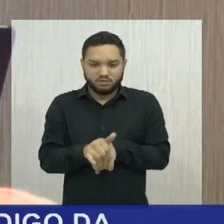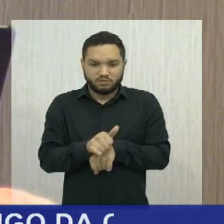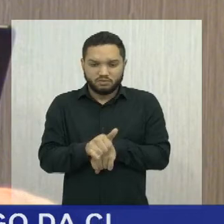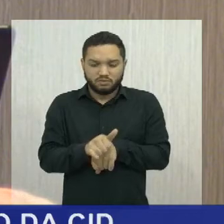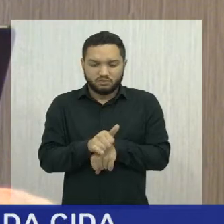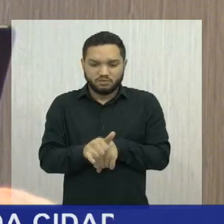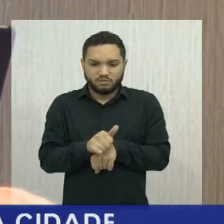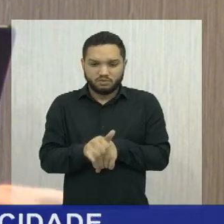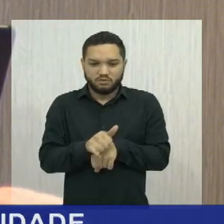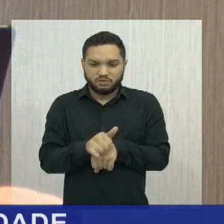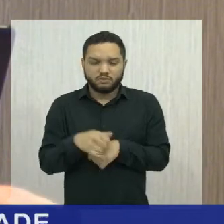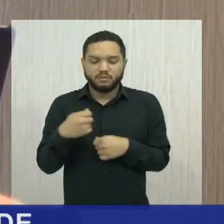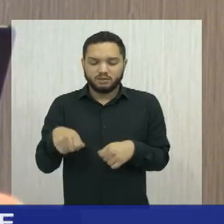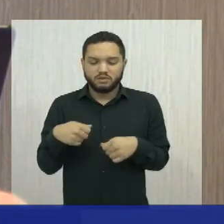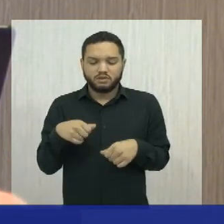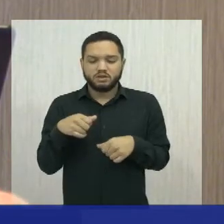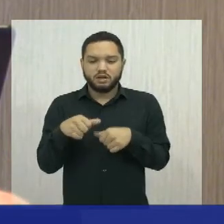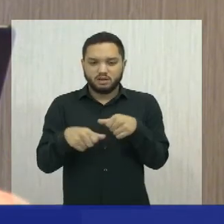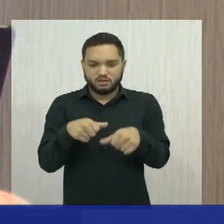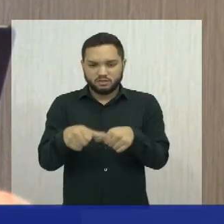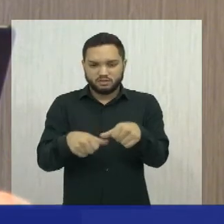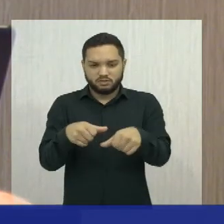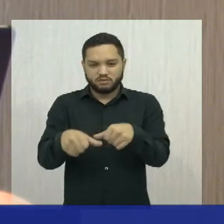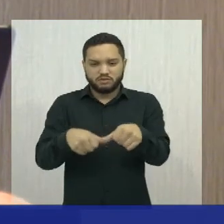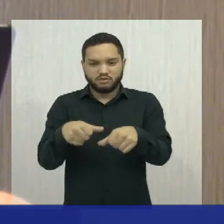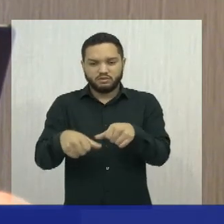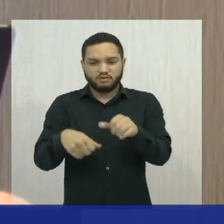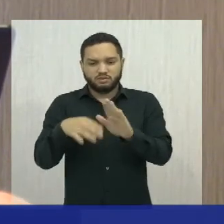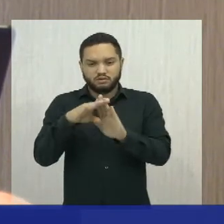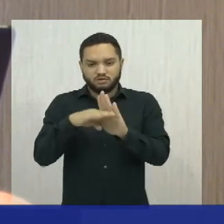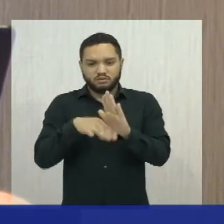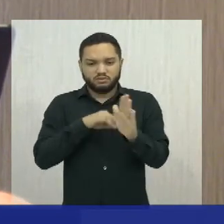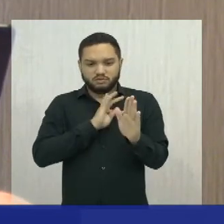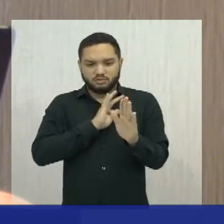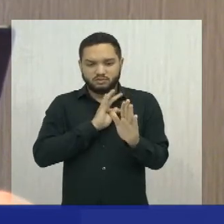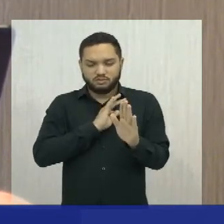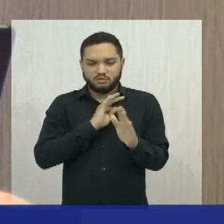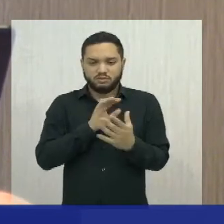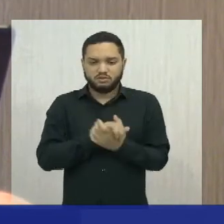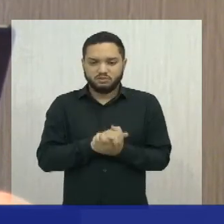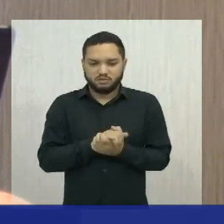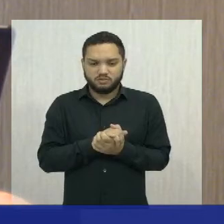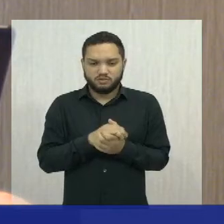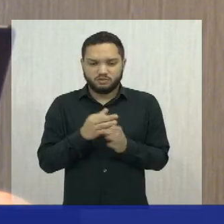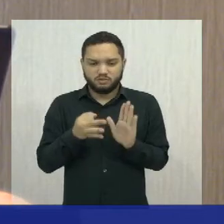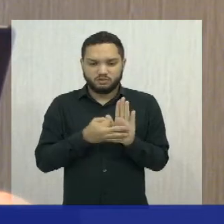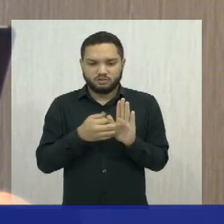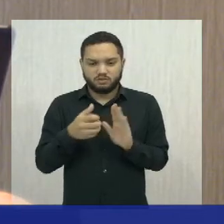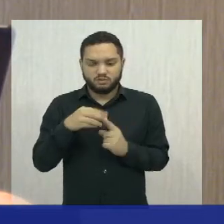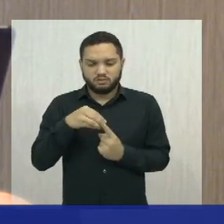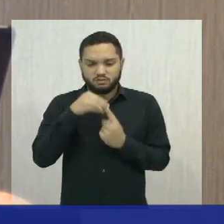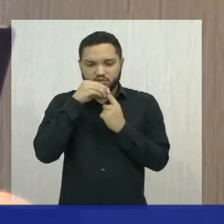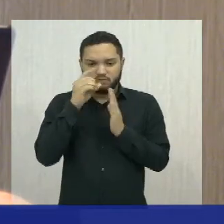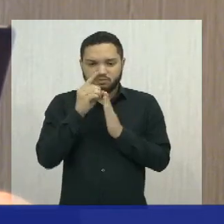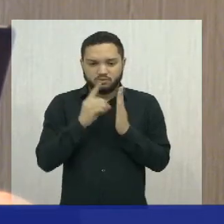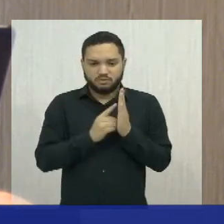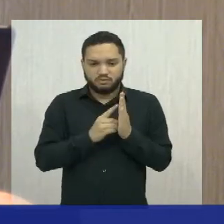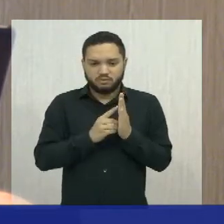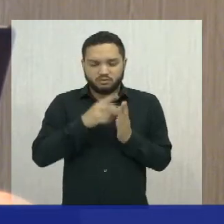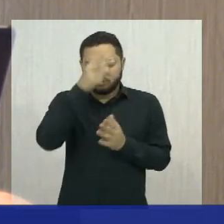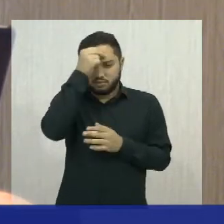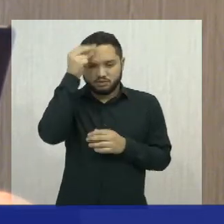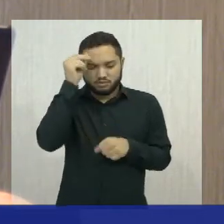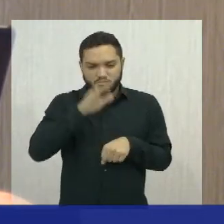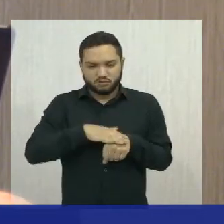constante atualização das prescrições técnicas neste Código. Parágrafo único, o decreto do Poder